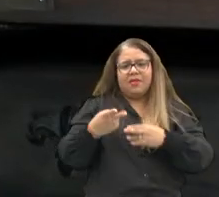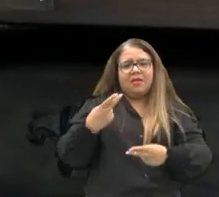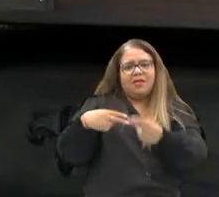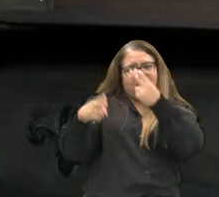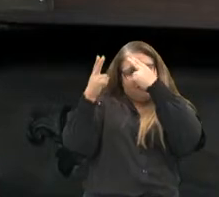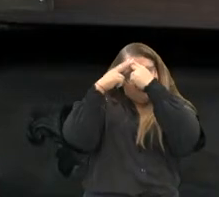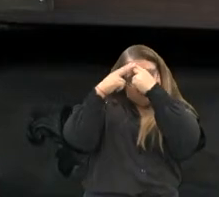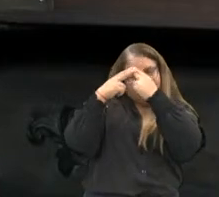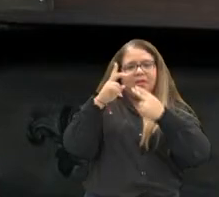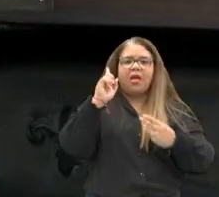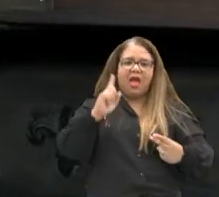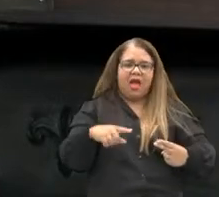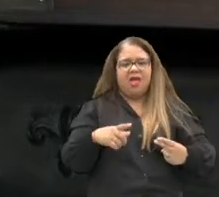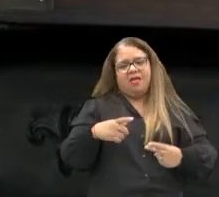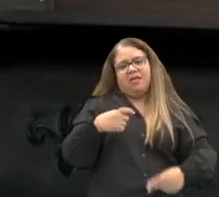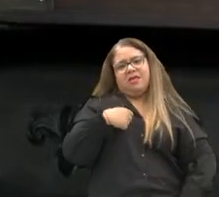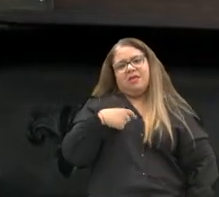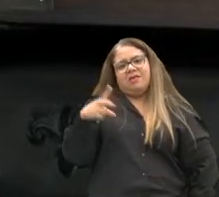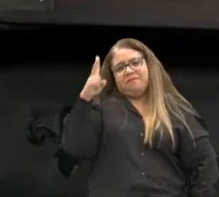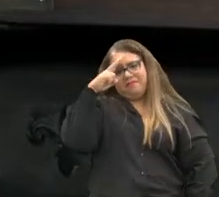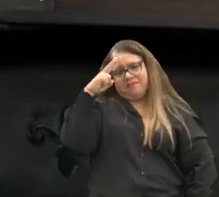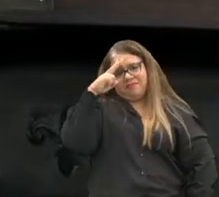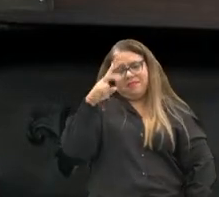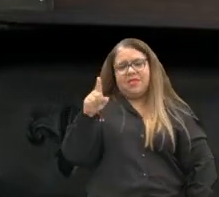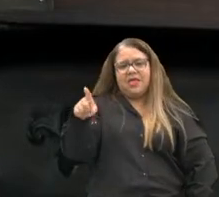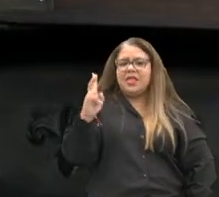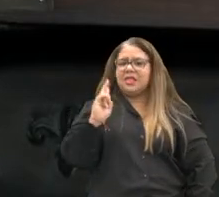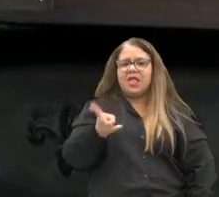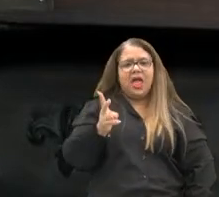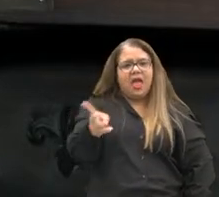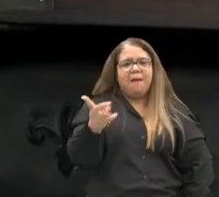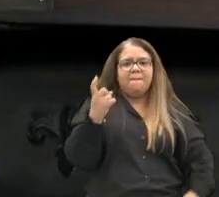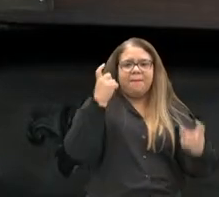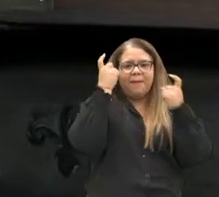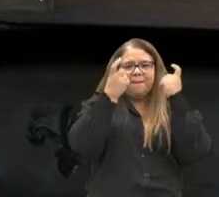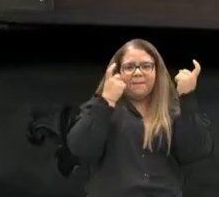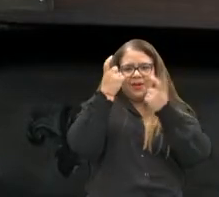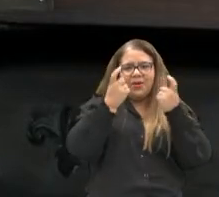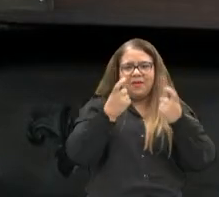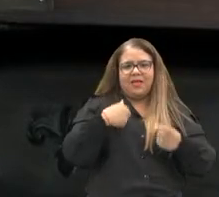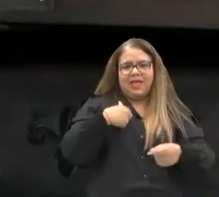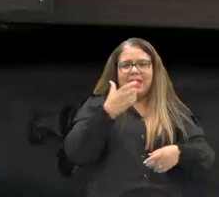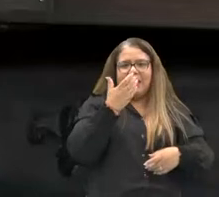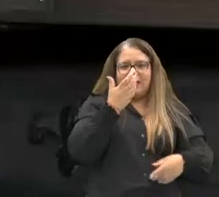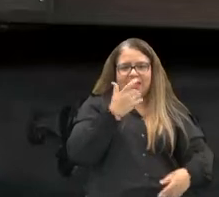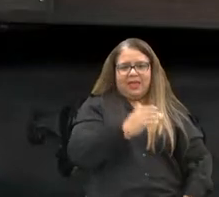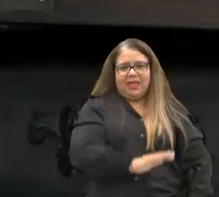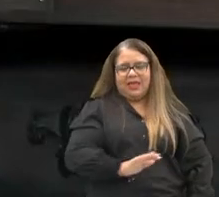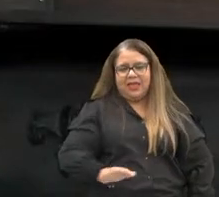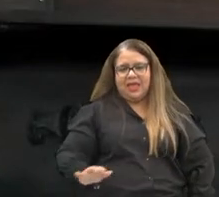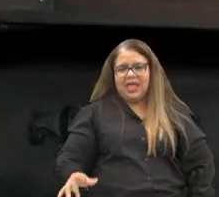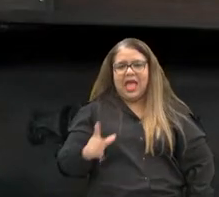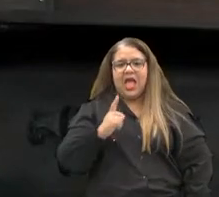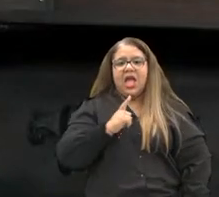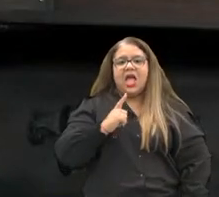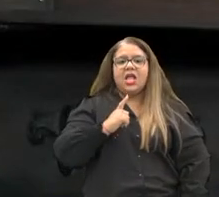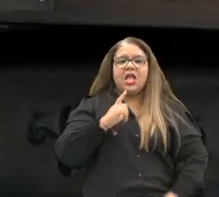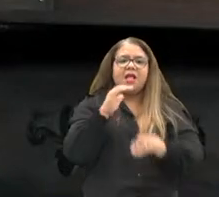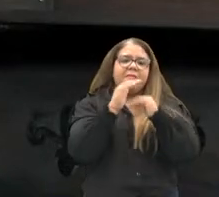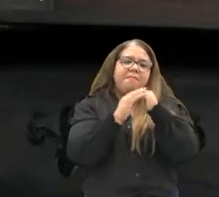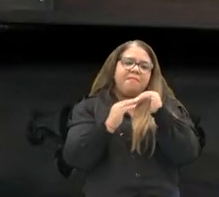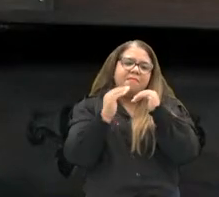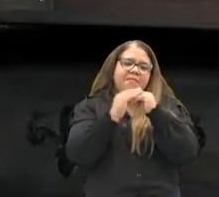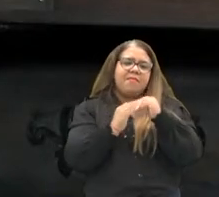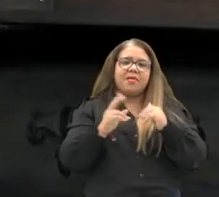intimidade como alguém que se importava, mesmo sendo uma criança. Ele tinha esse gesto de